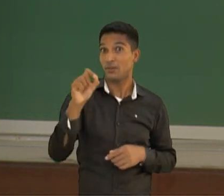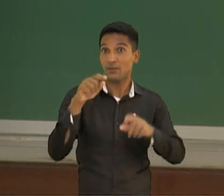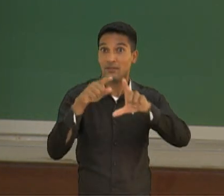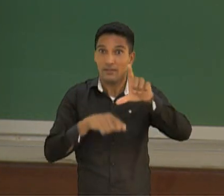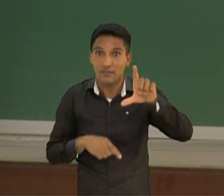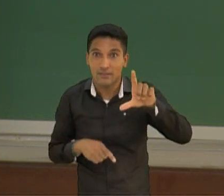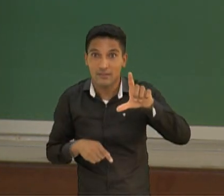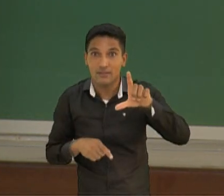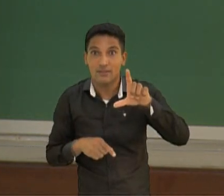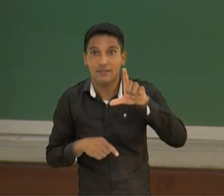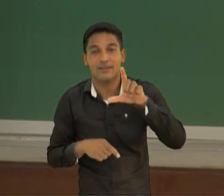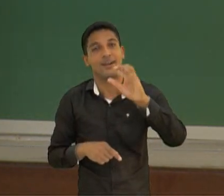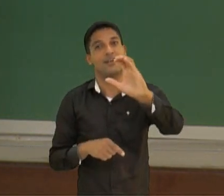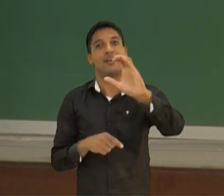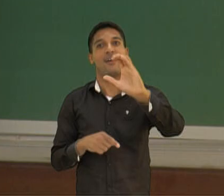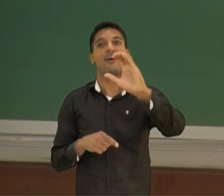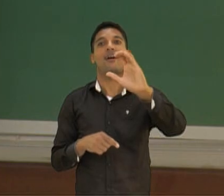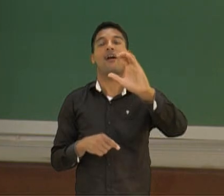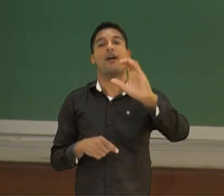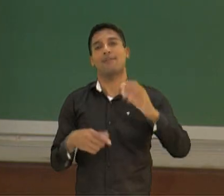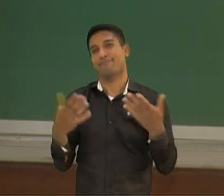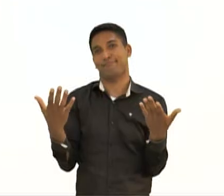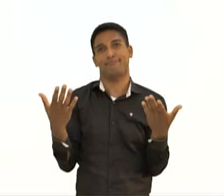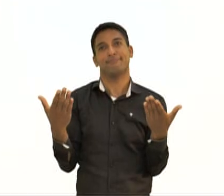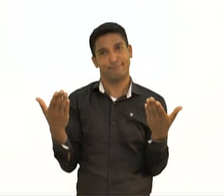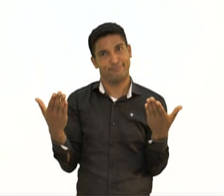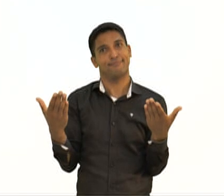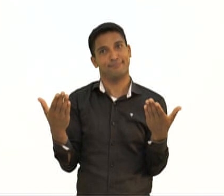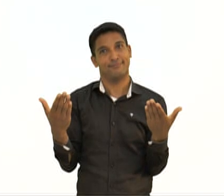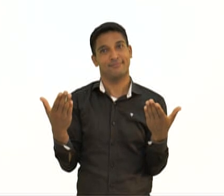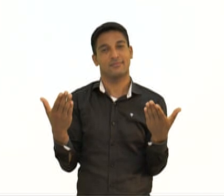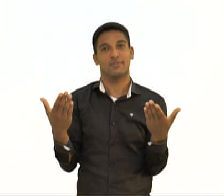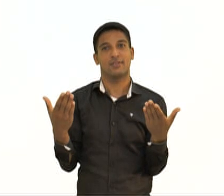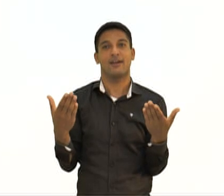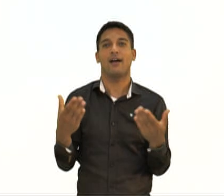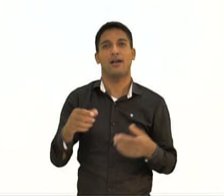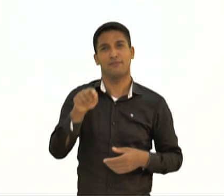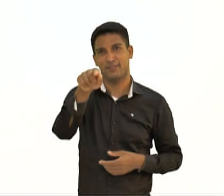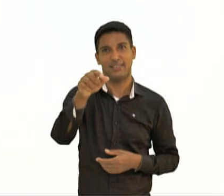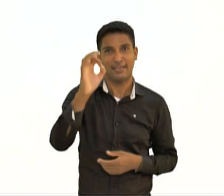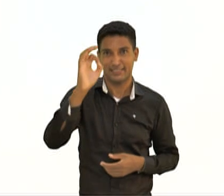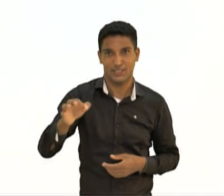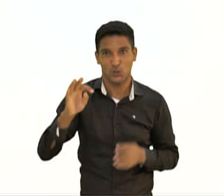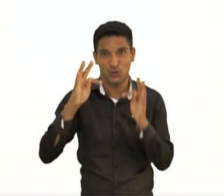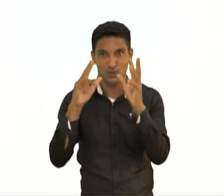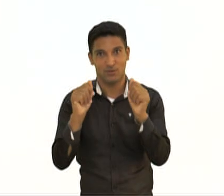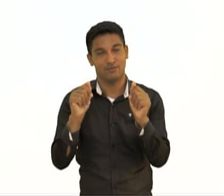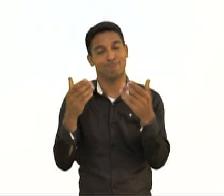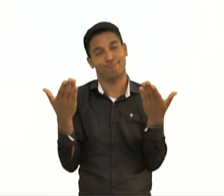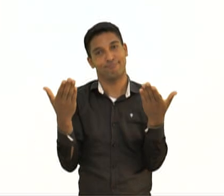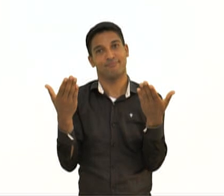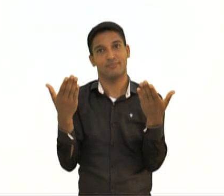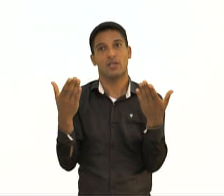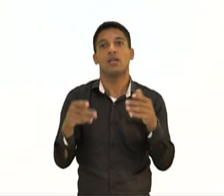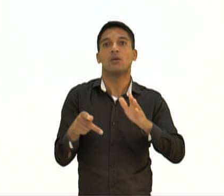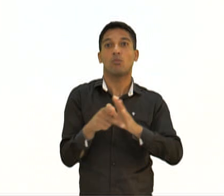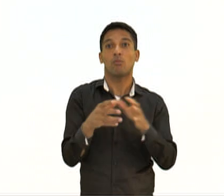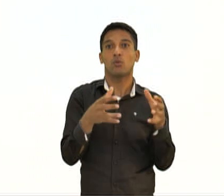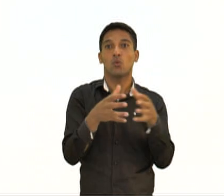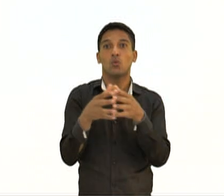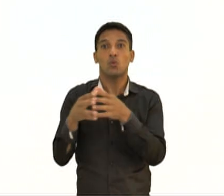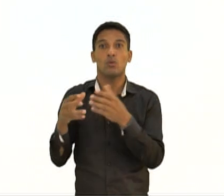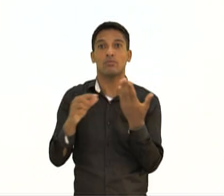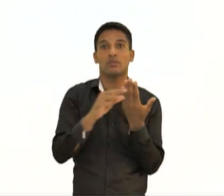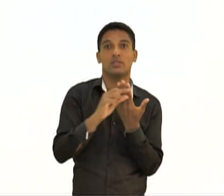letra C, é lógico, professora. Acertei tudo, professora. É lógico. Conjunto de movimentos